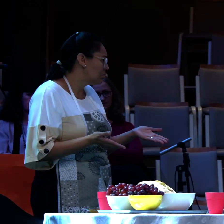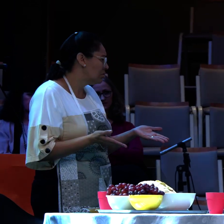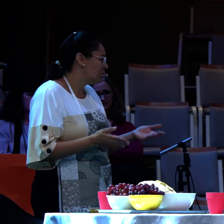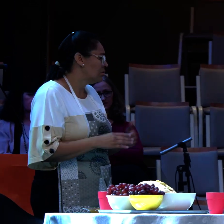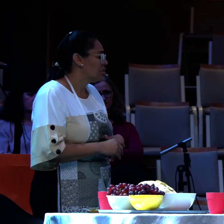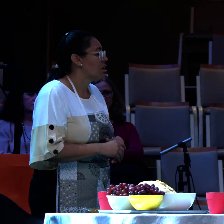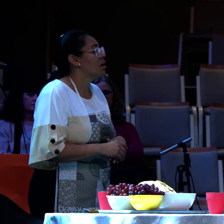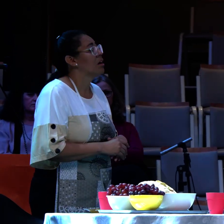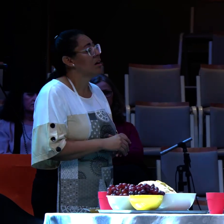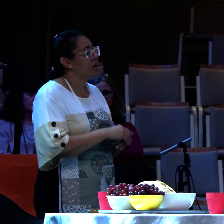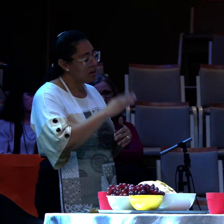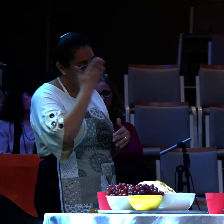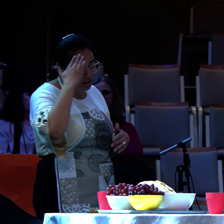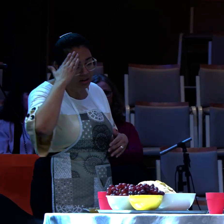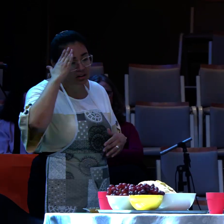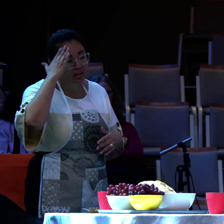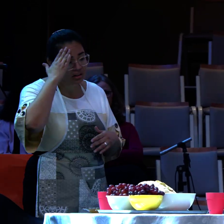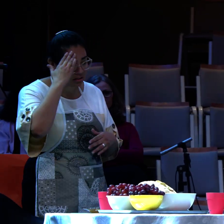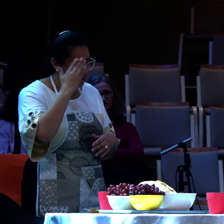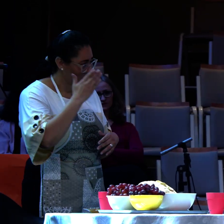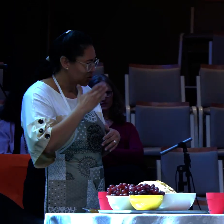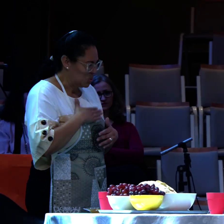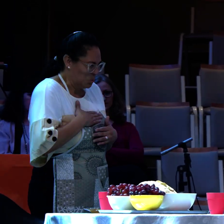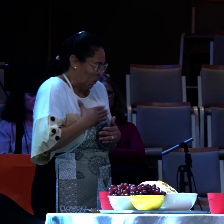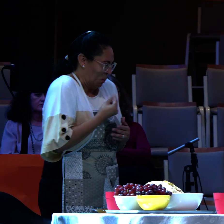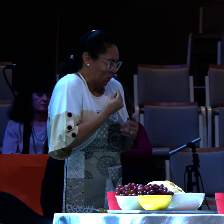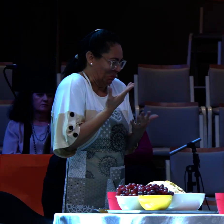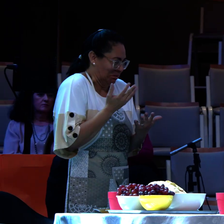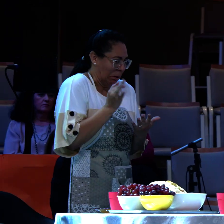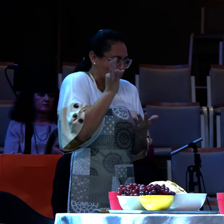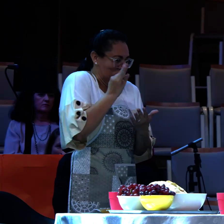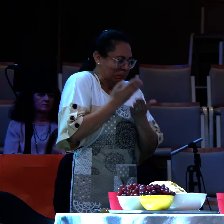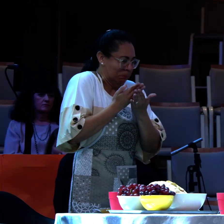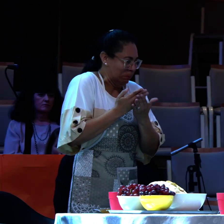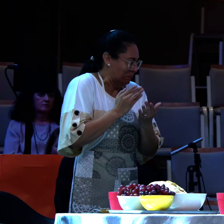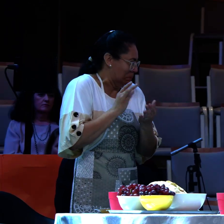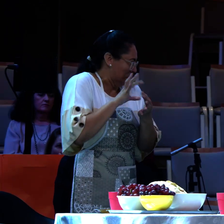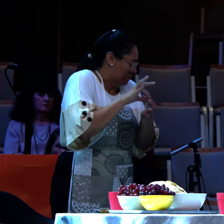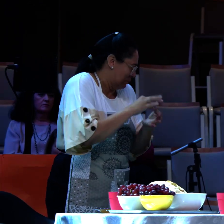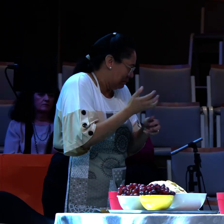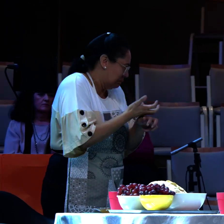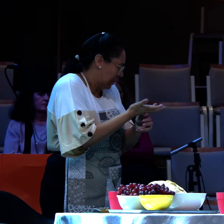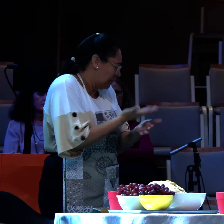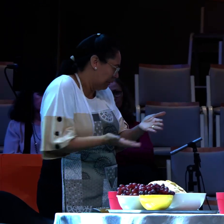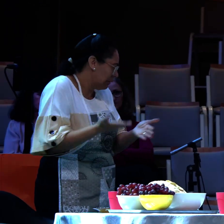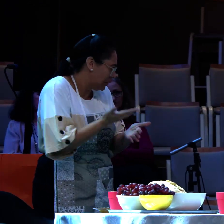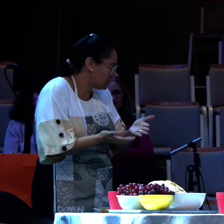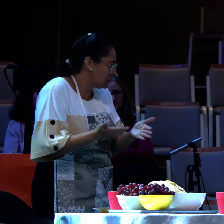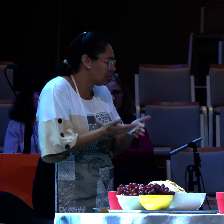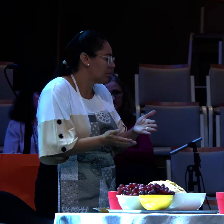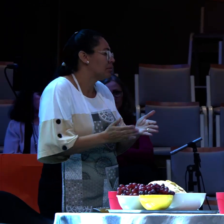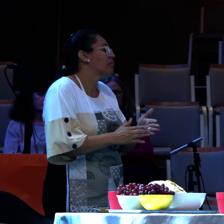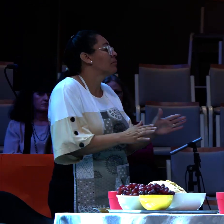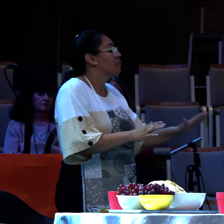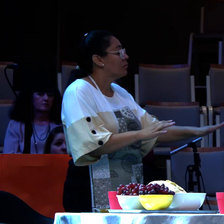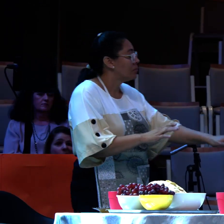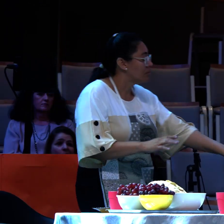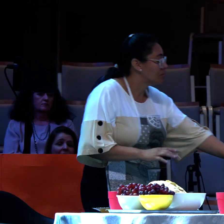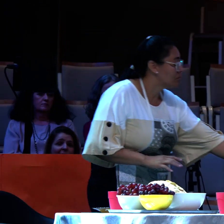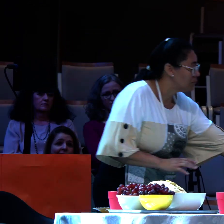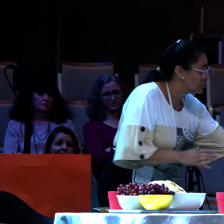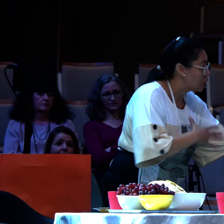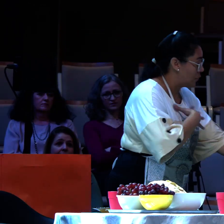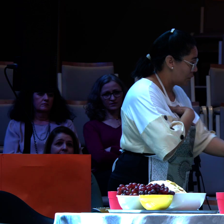meio snob. Ah, entendi. Mas... Eu tenho certeza que você não gosta de ir mal